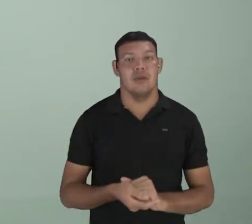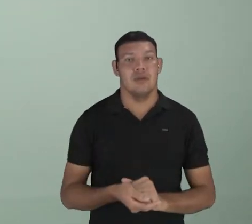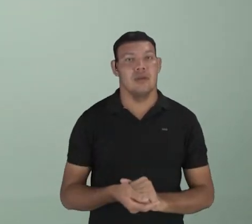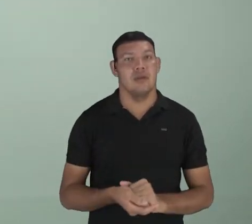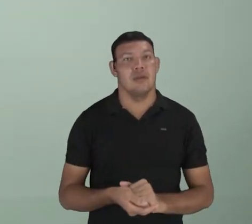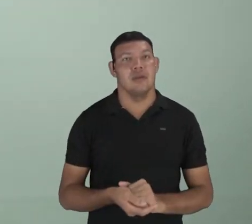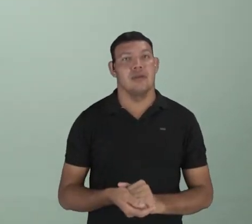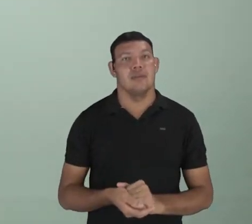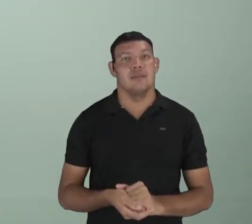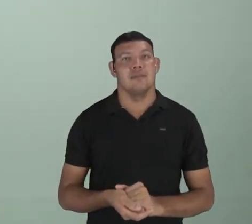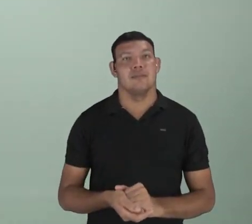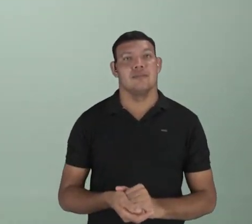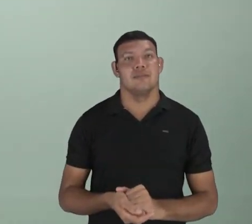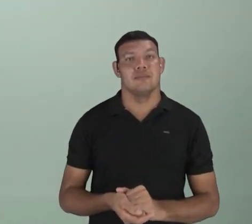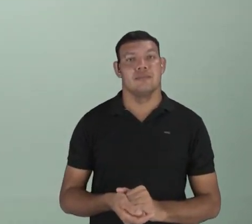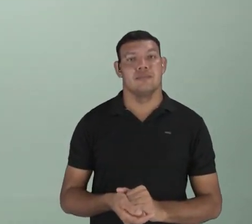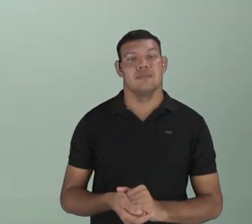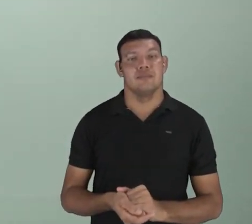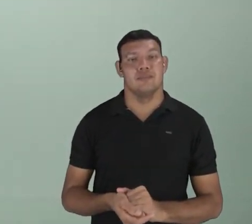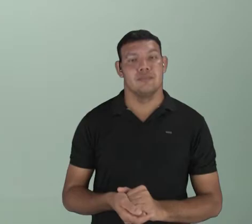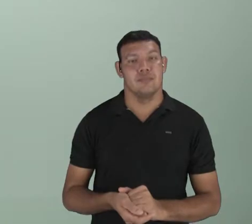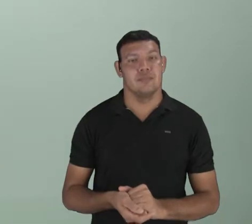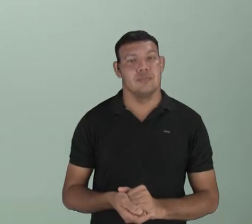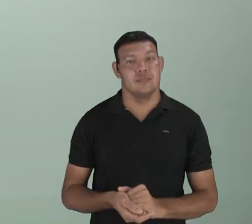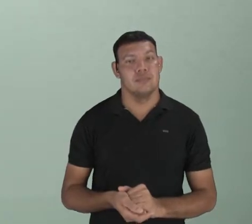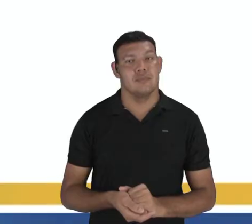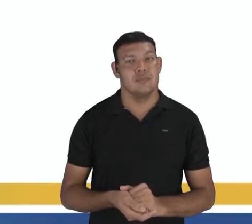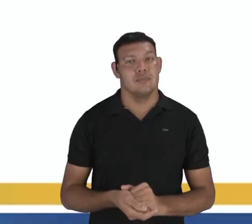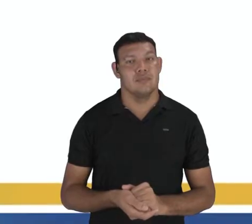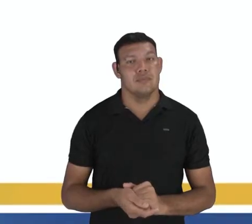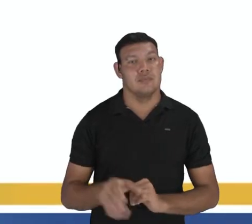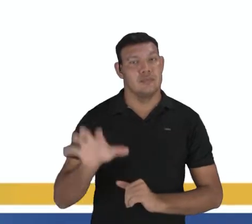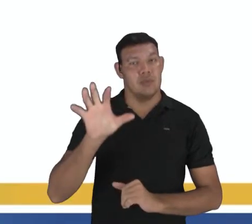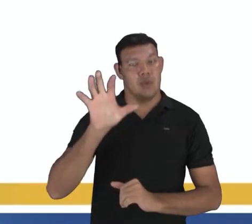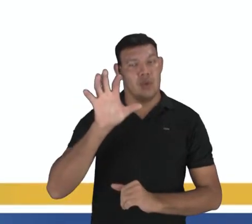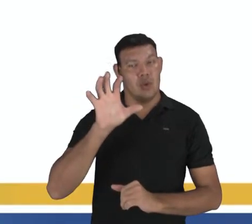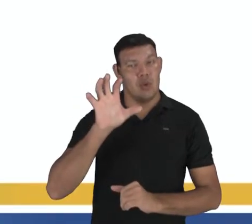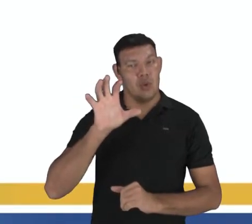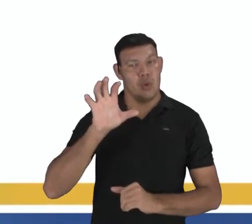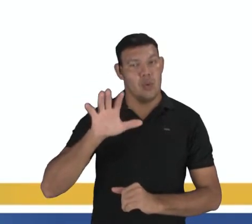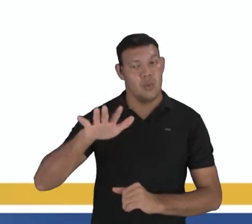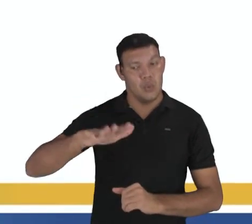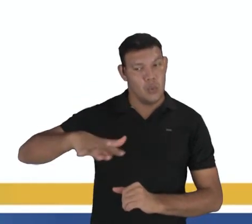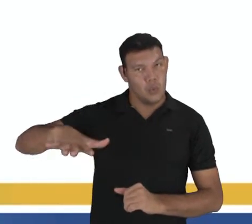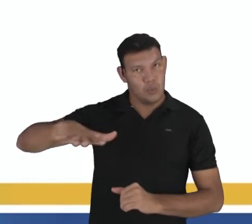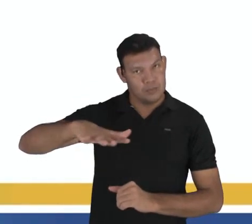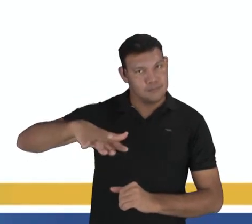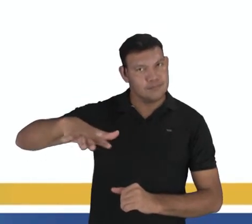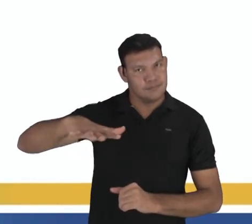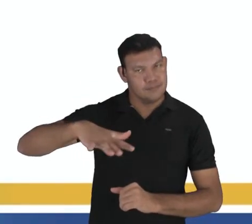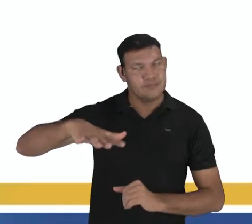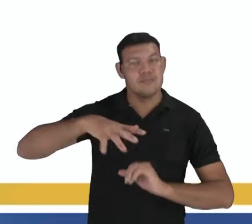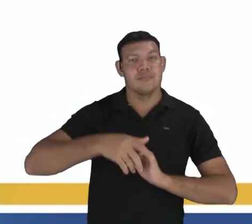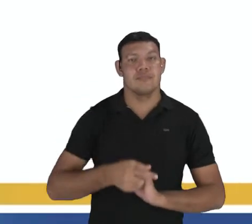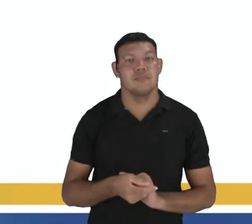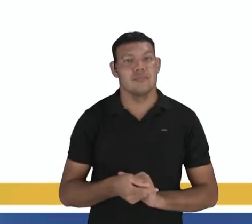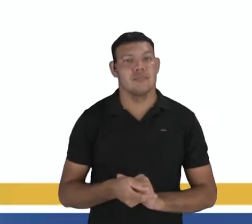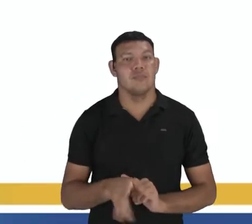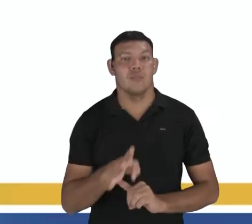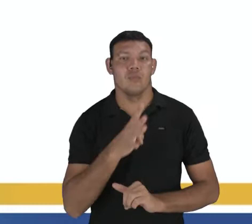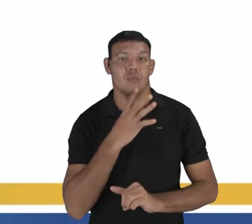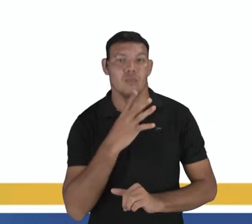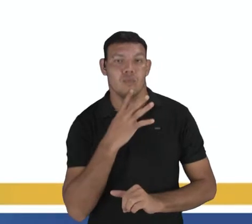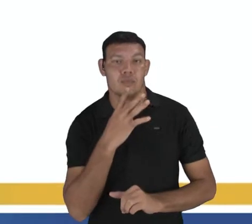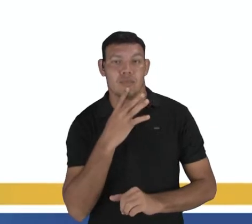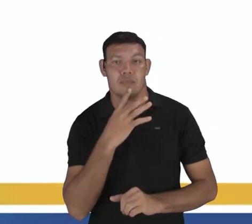ter aí o crescente fértil, né, que vai ser uma área, né, que vai ser aí conhecida